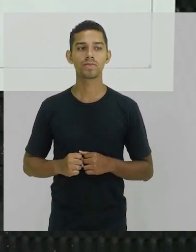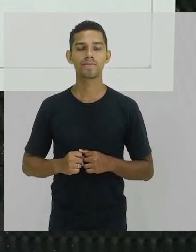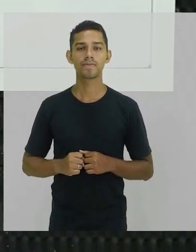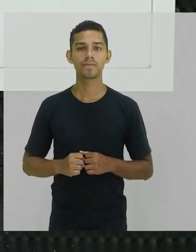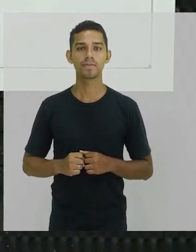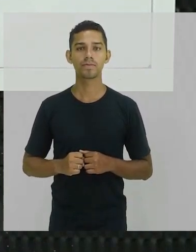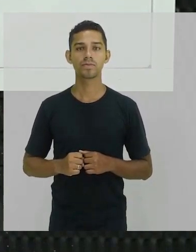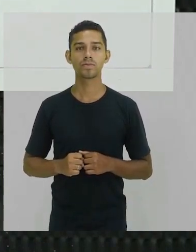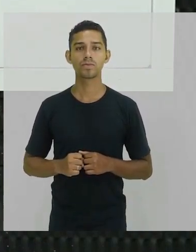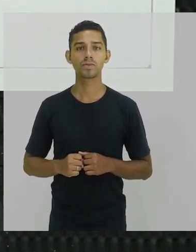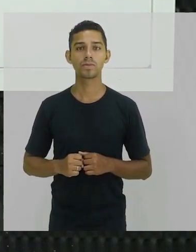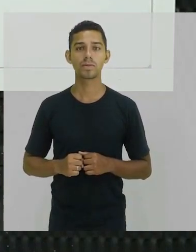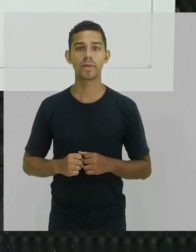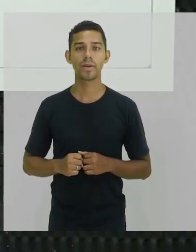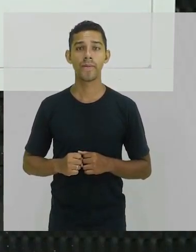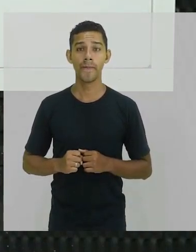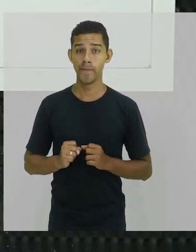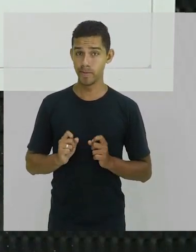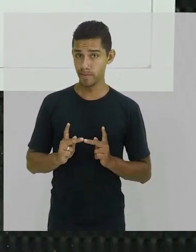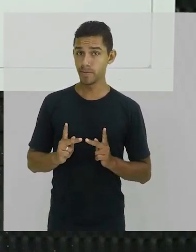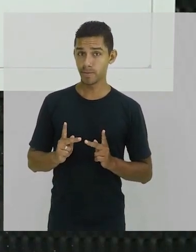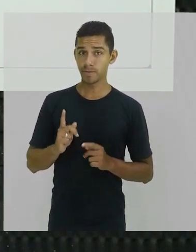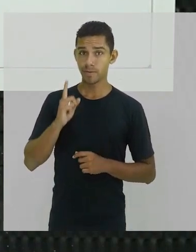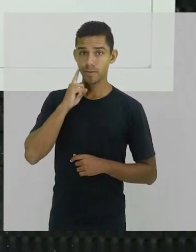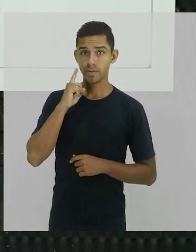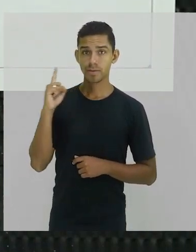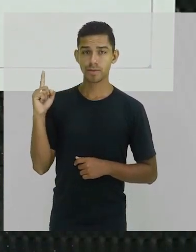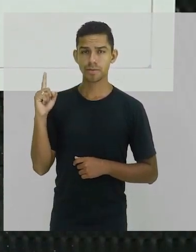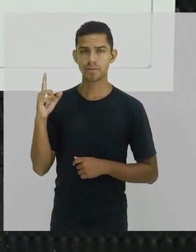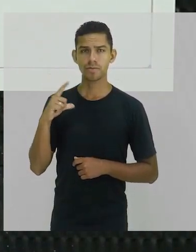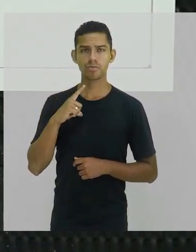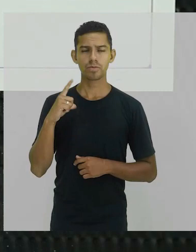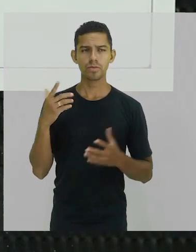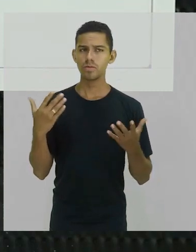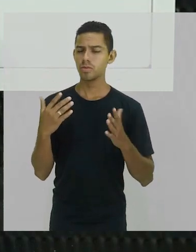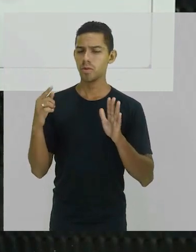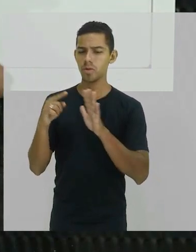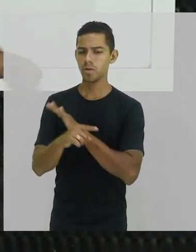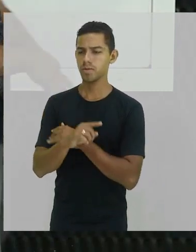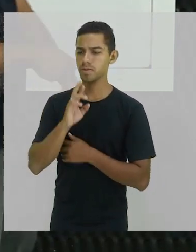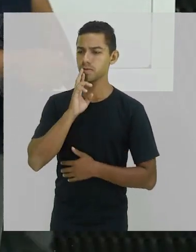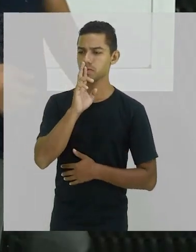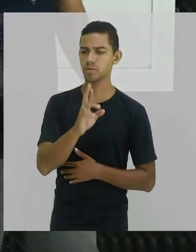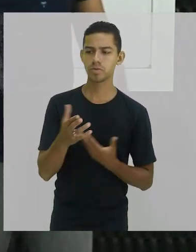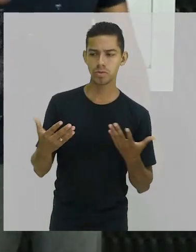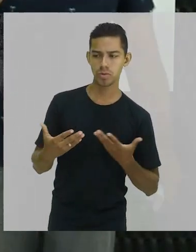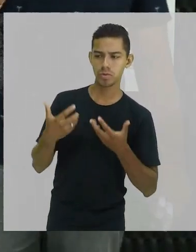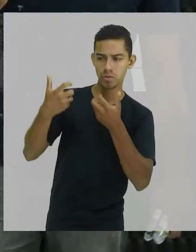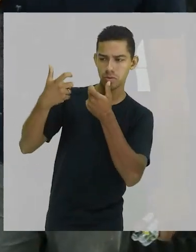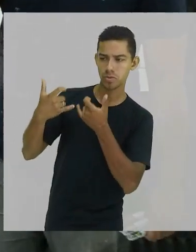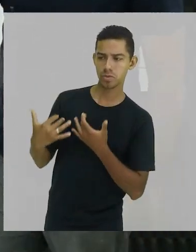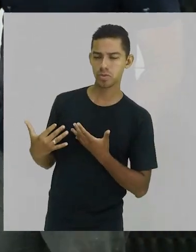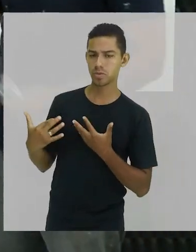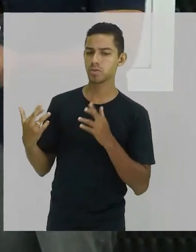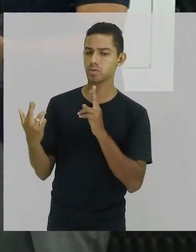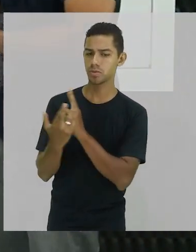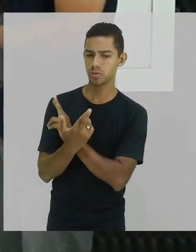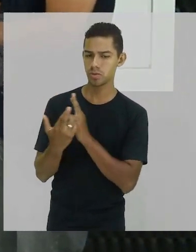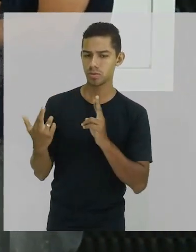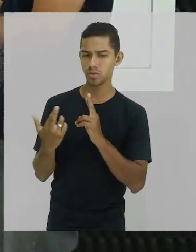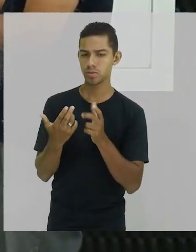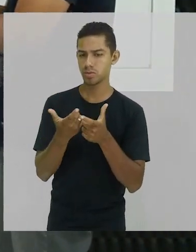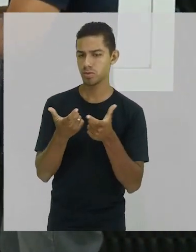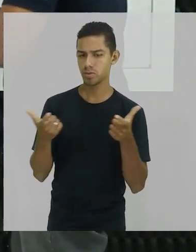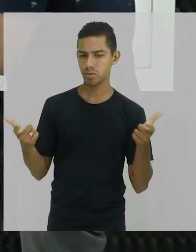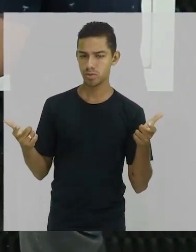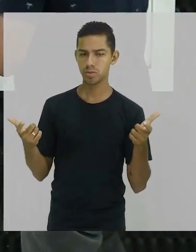metro por segundo. Tá ok? Bom, então vamos para a questão. Né? Então, a questão, ele fala sobre essa relação entre os comprimentos.